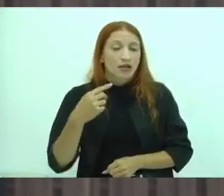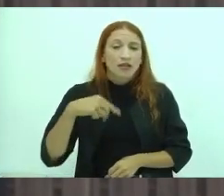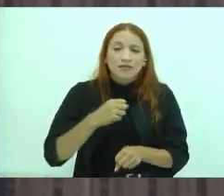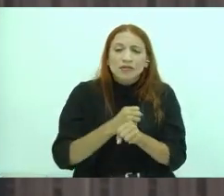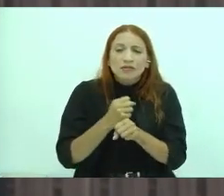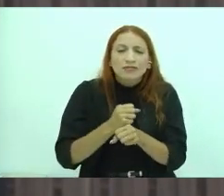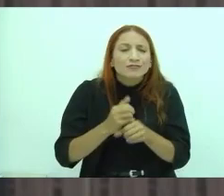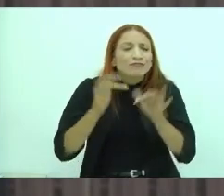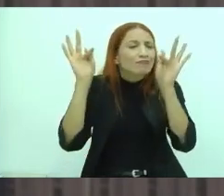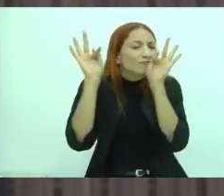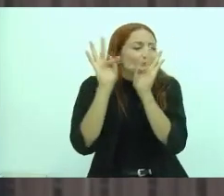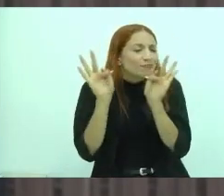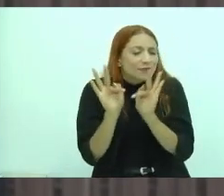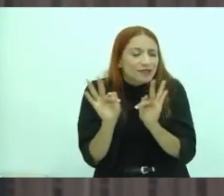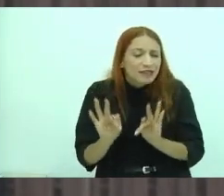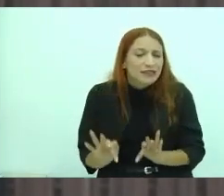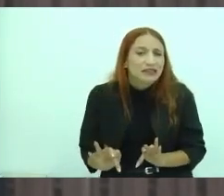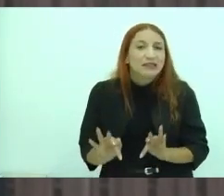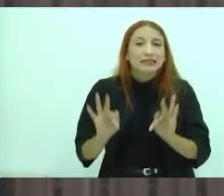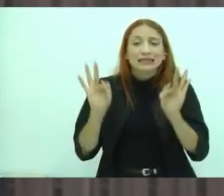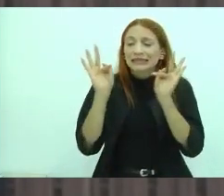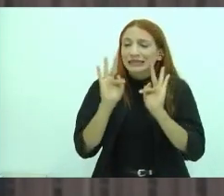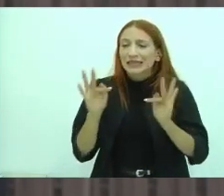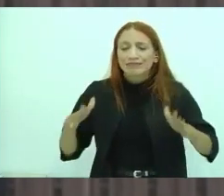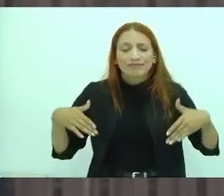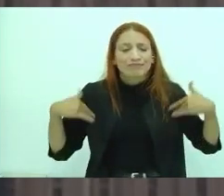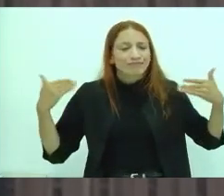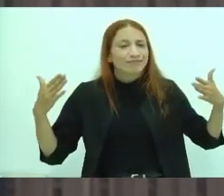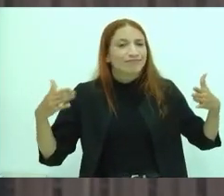de felicidade, foi um ano de alegria.